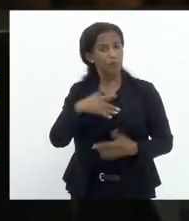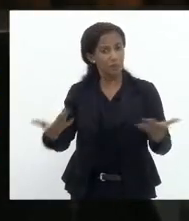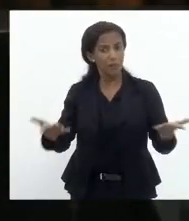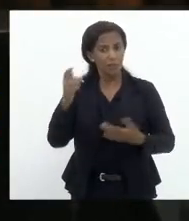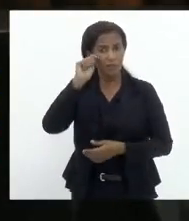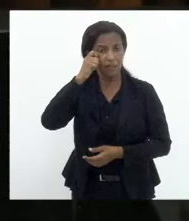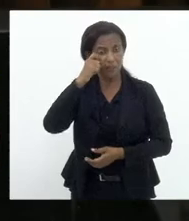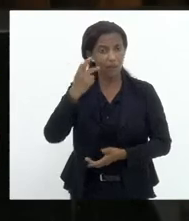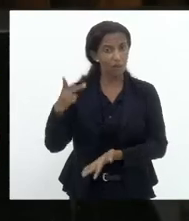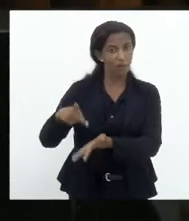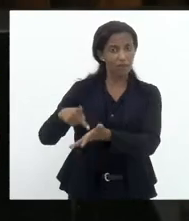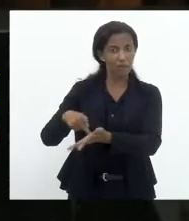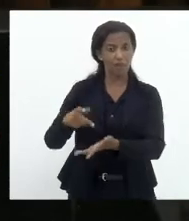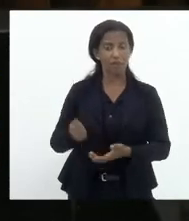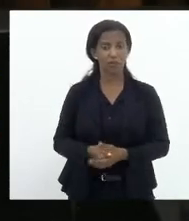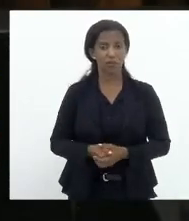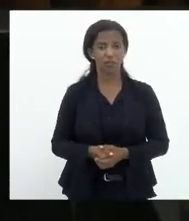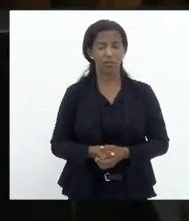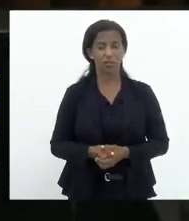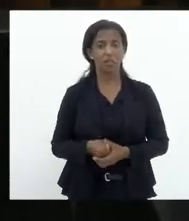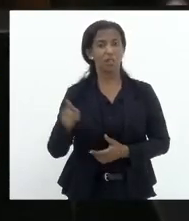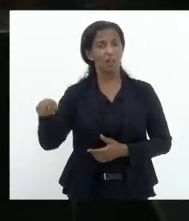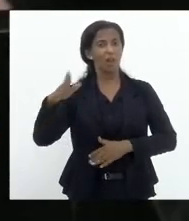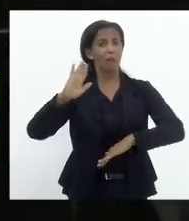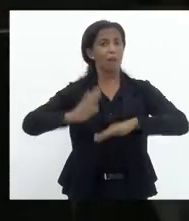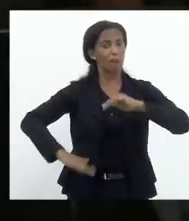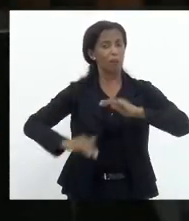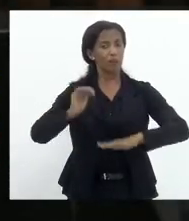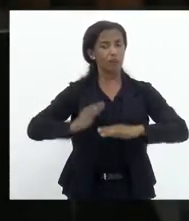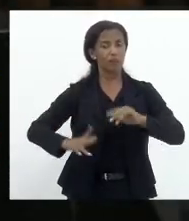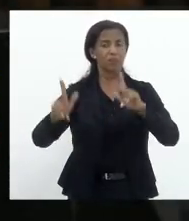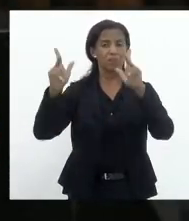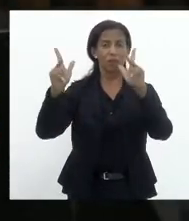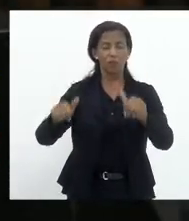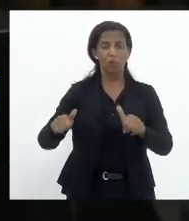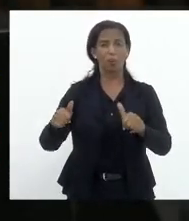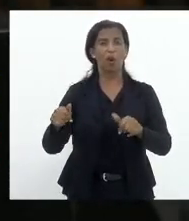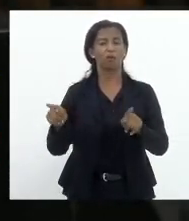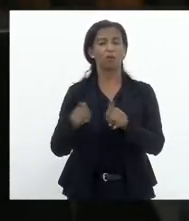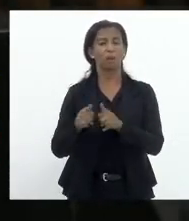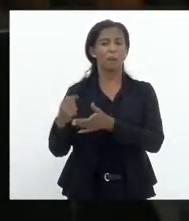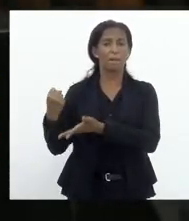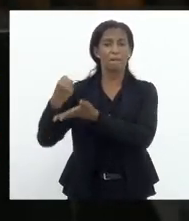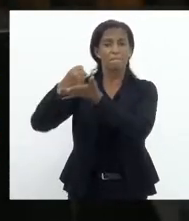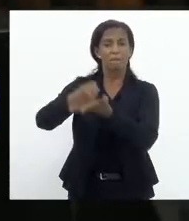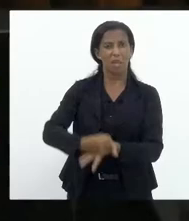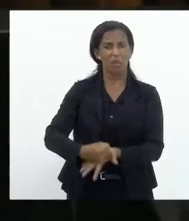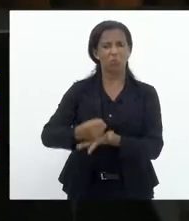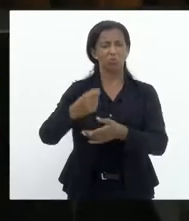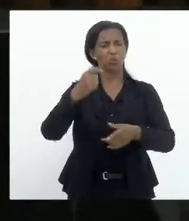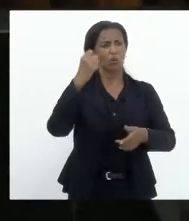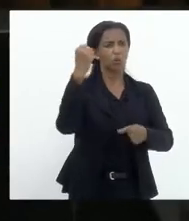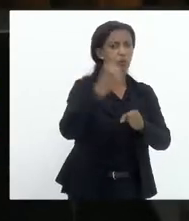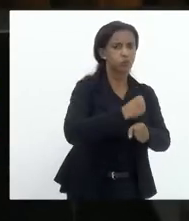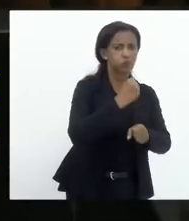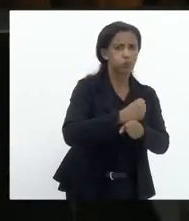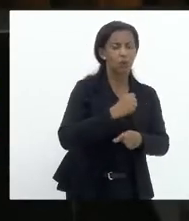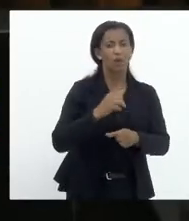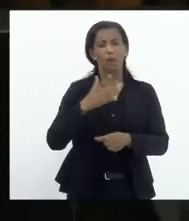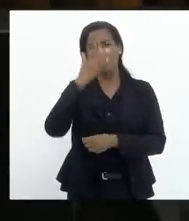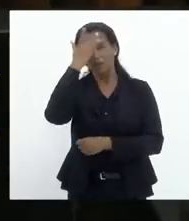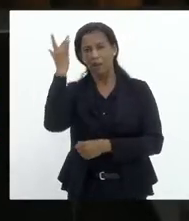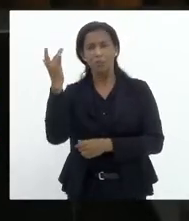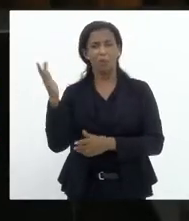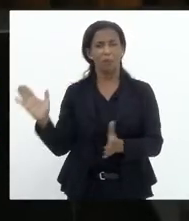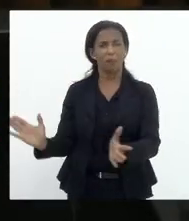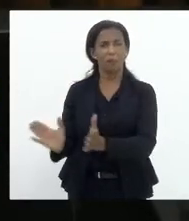e é verdade e essa foi a profissão bem como a profissão de carga de profissão de manutenção Aquele famigerado